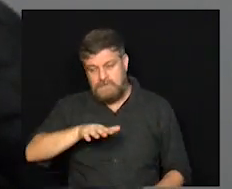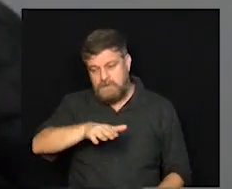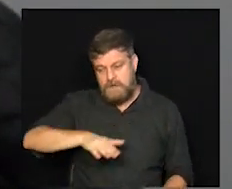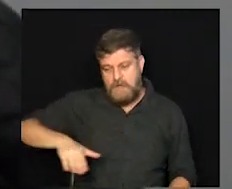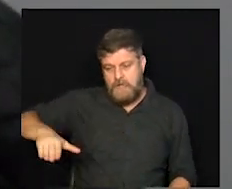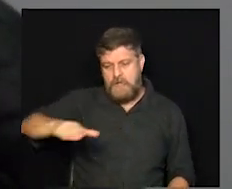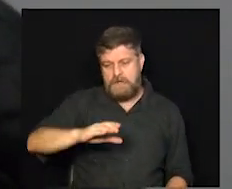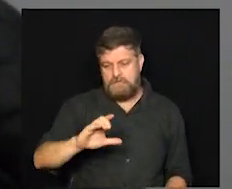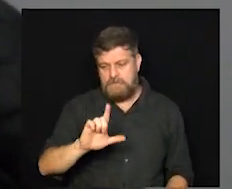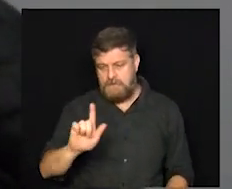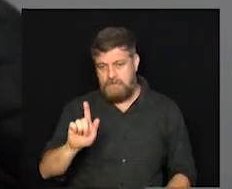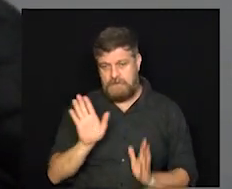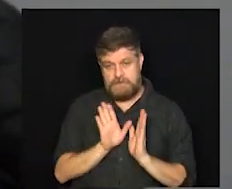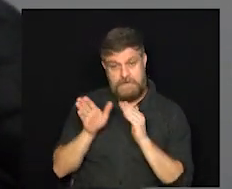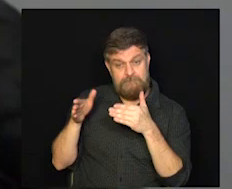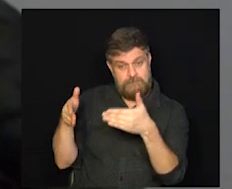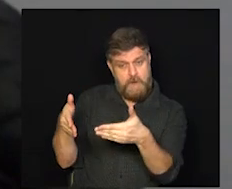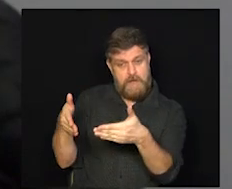Grande aí.